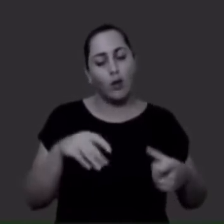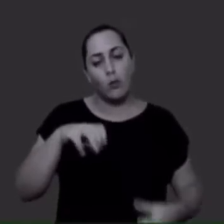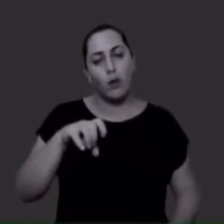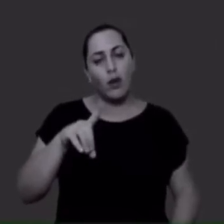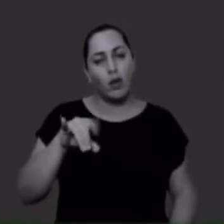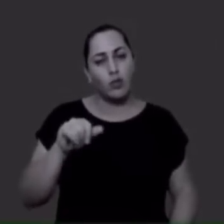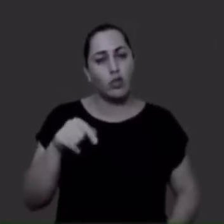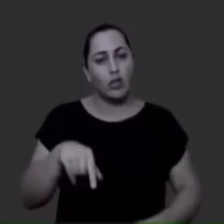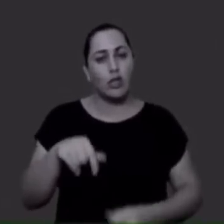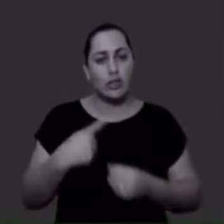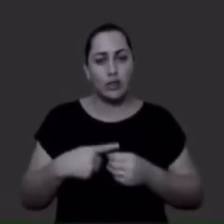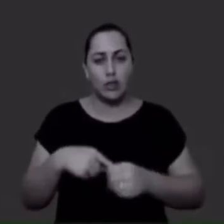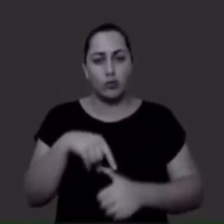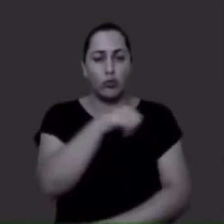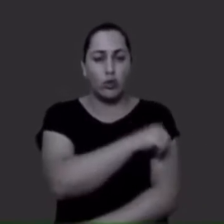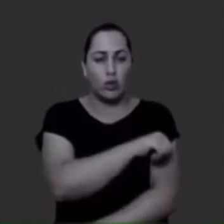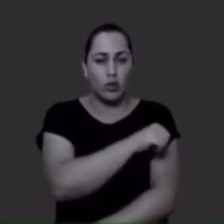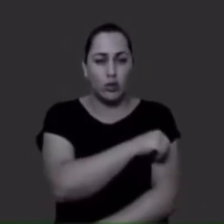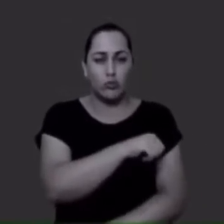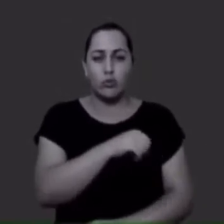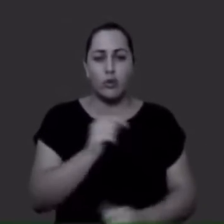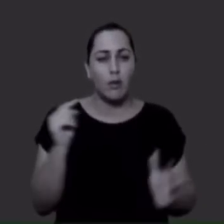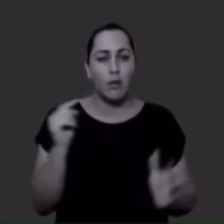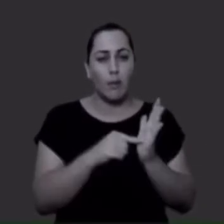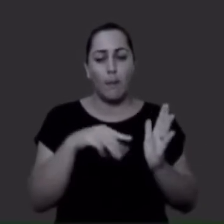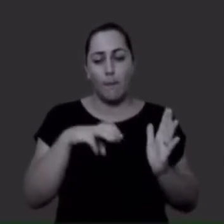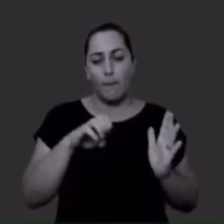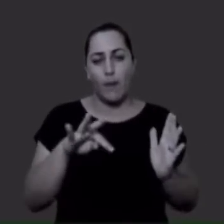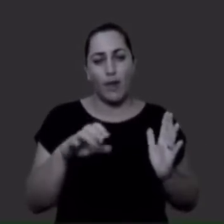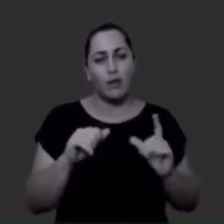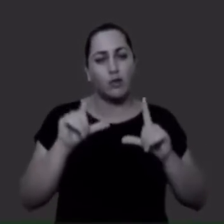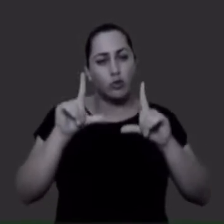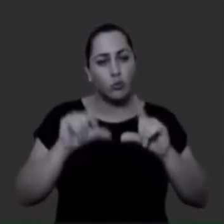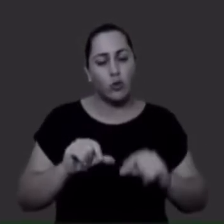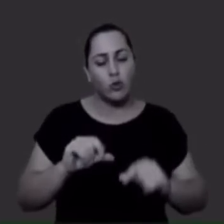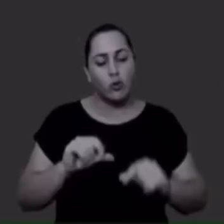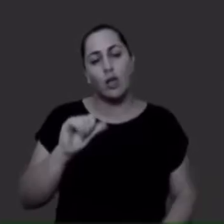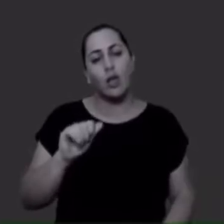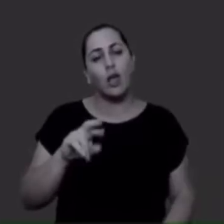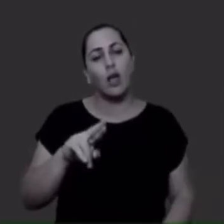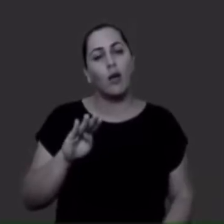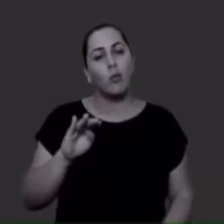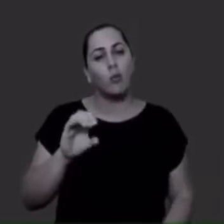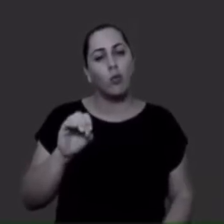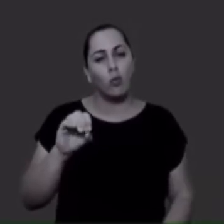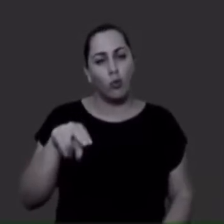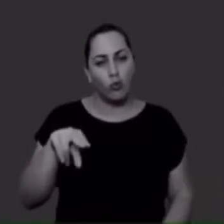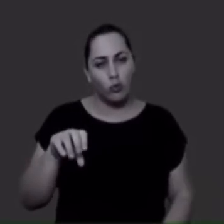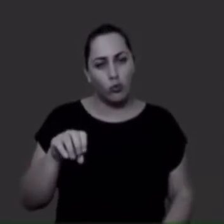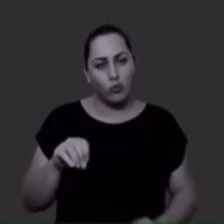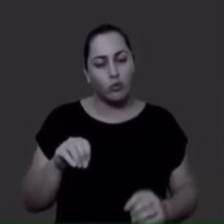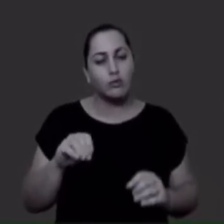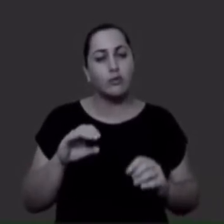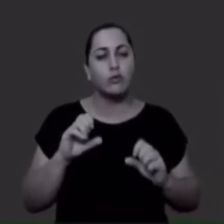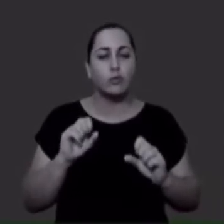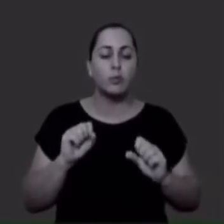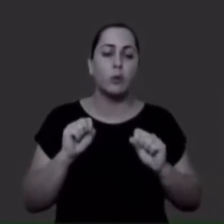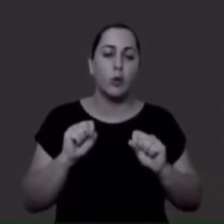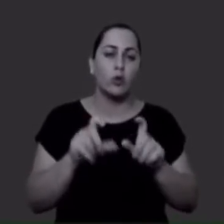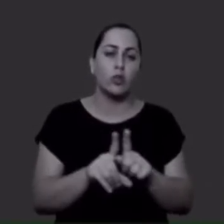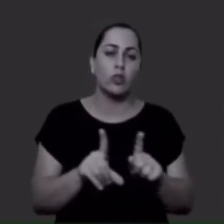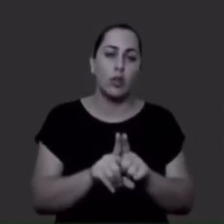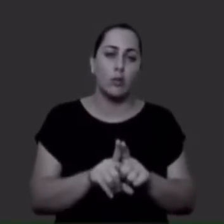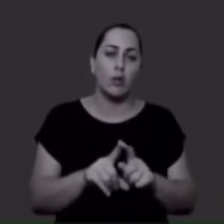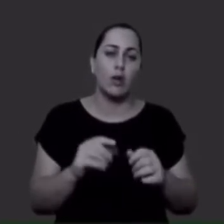não conseguissem cumprir as metas de descarbonização, eles seriam punidos ou não para aplicabilidade daquele